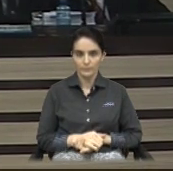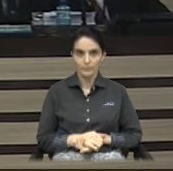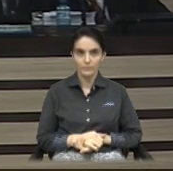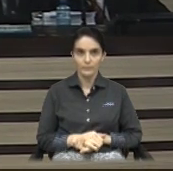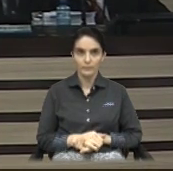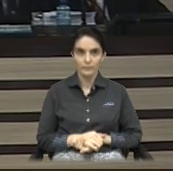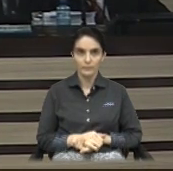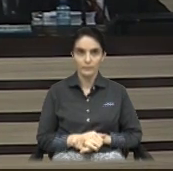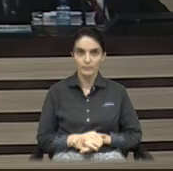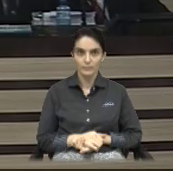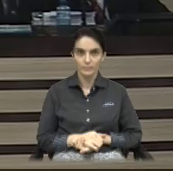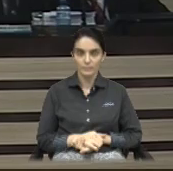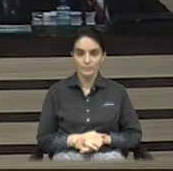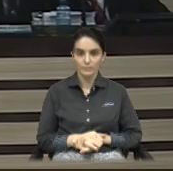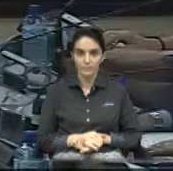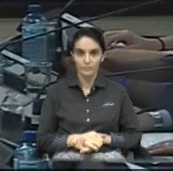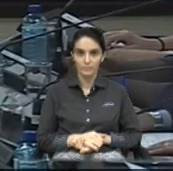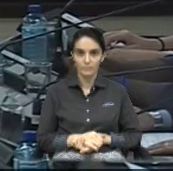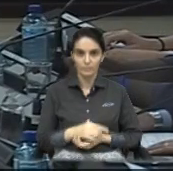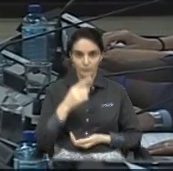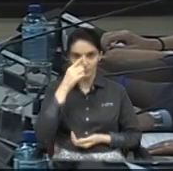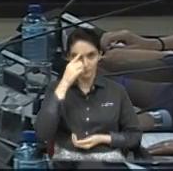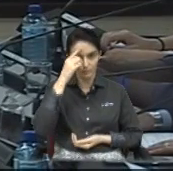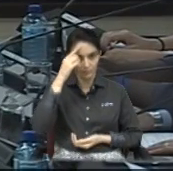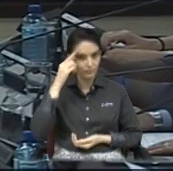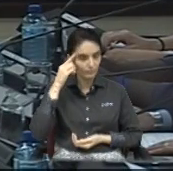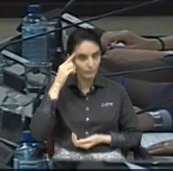Vereador Wilson.